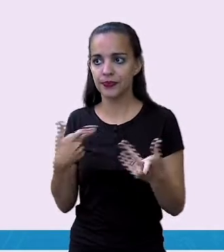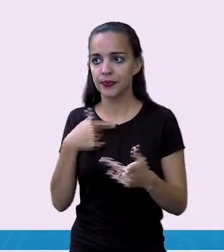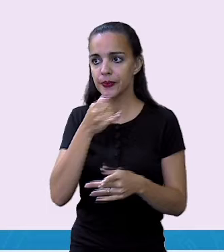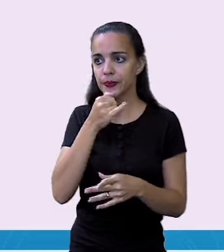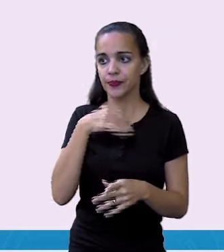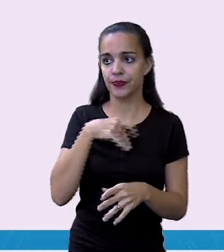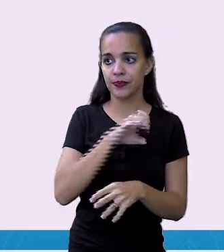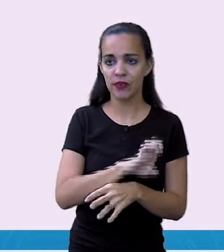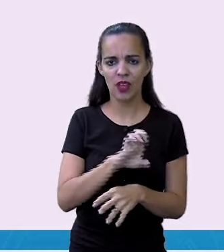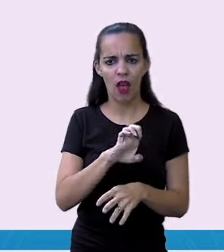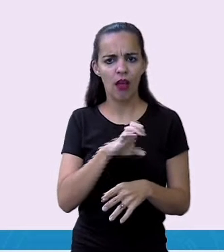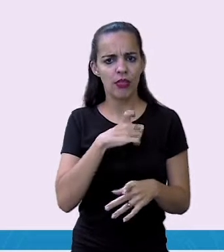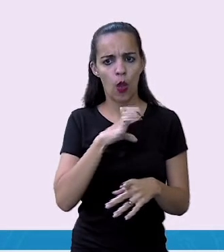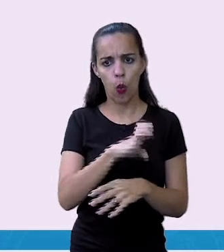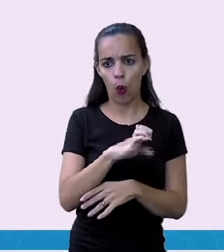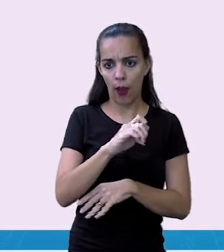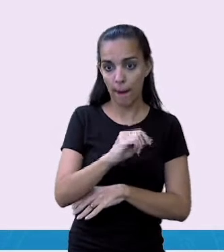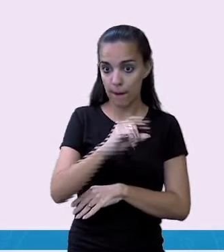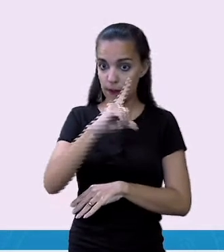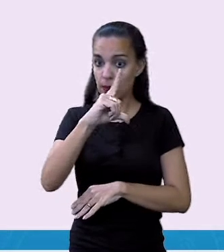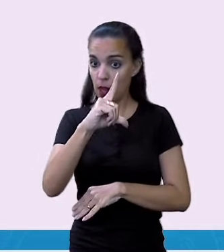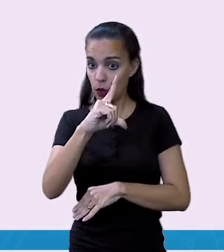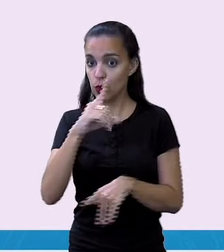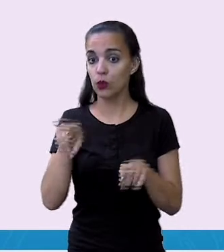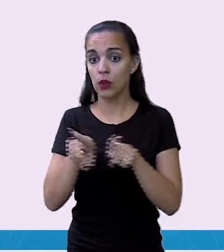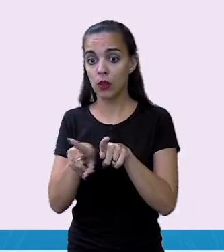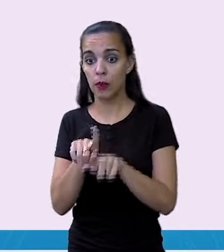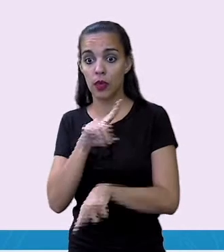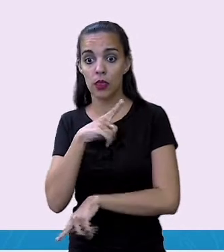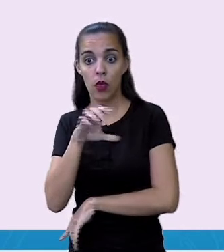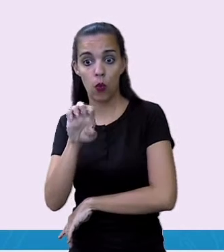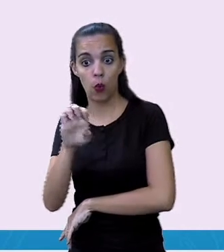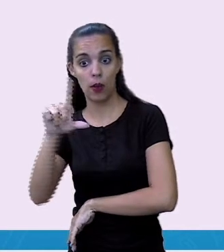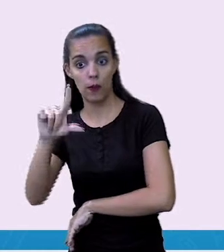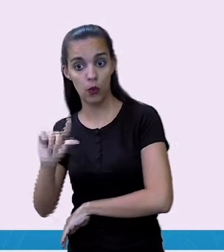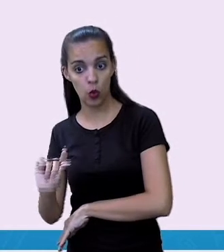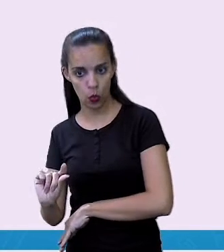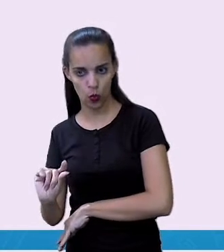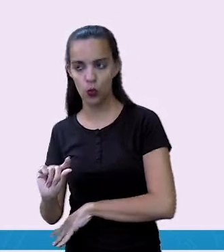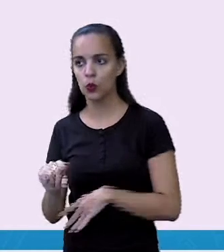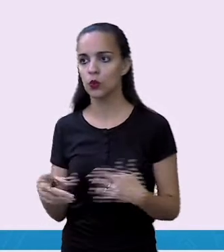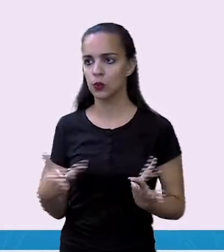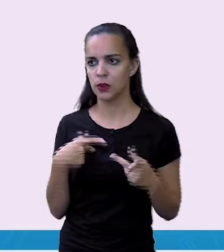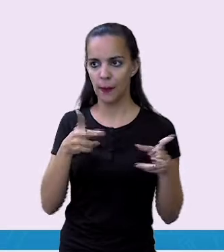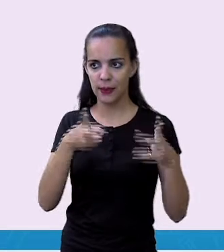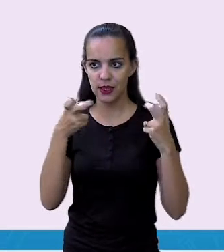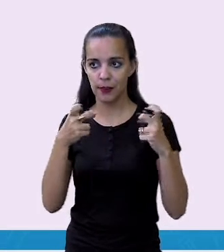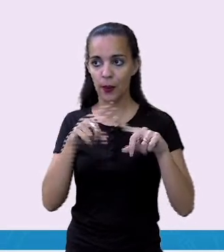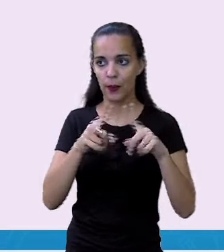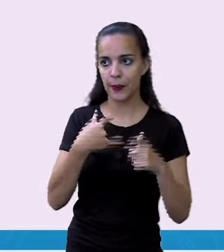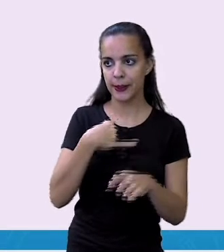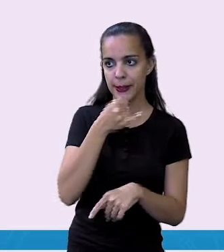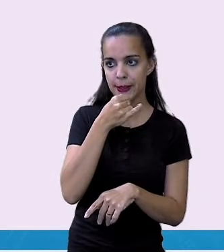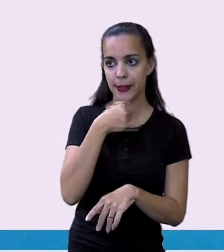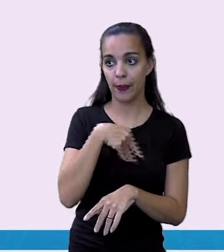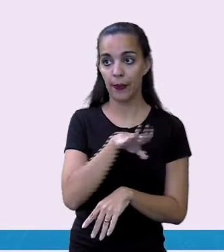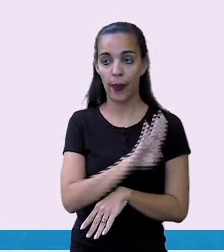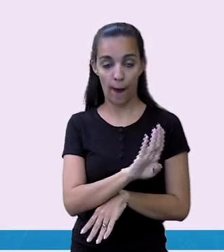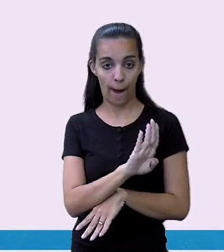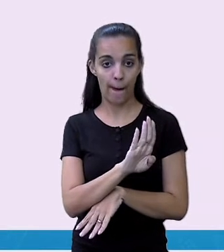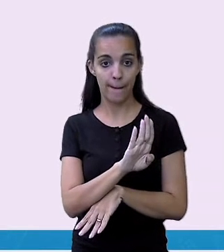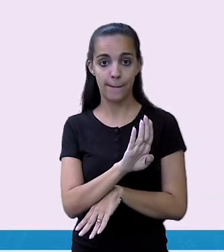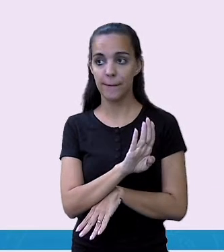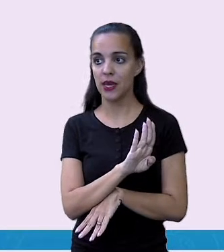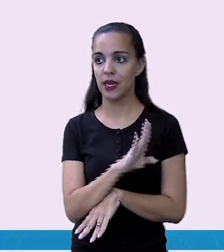E, observe os ângulos deste lado. O ângulo B, 3 linhas.